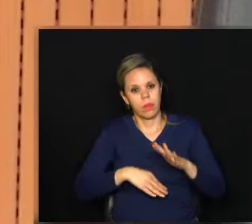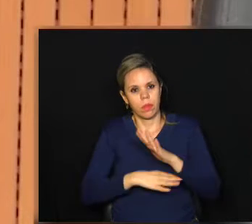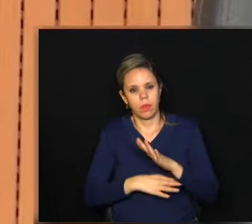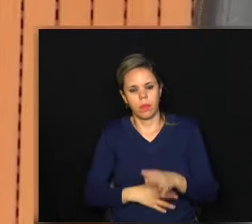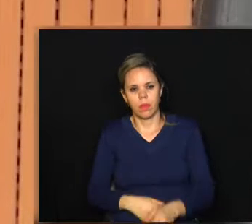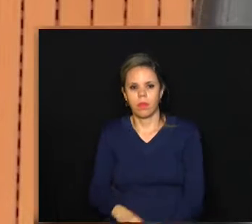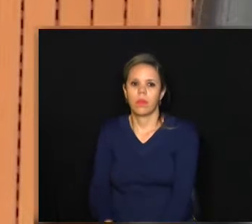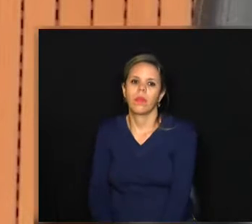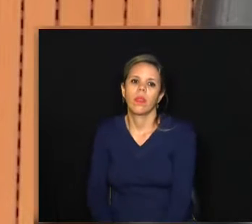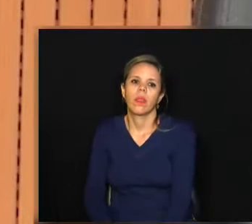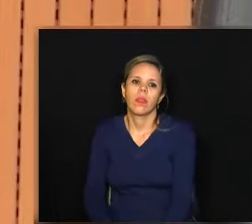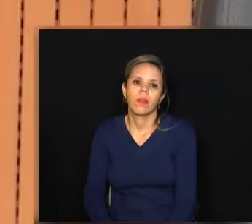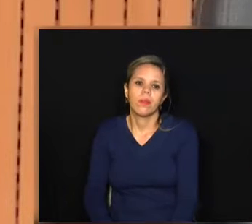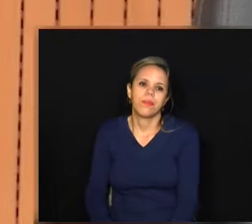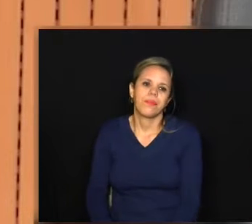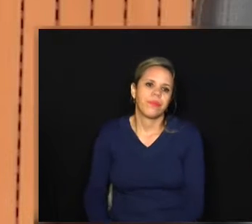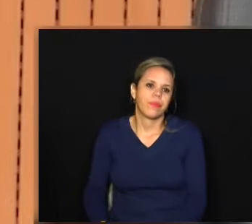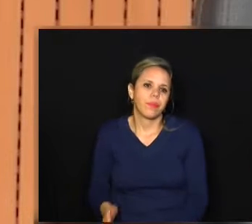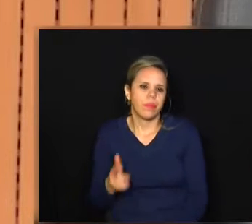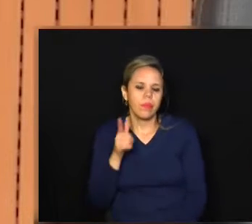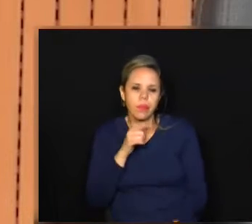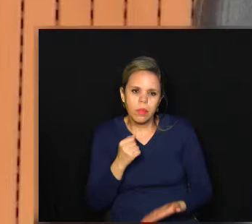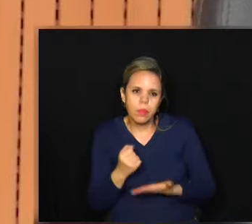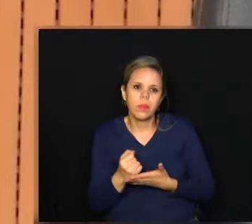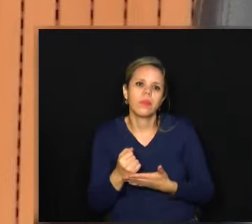Municipal construir mesmo